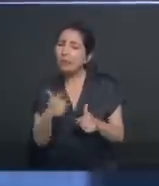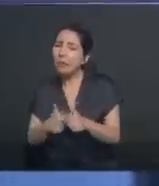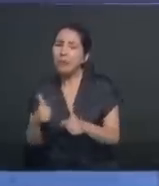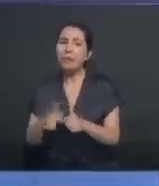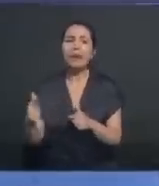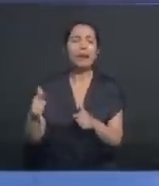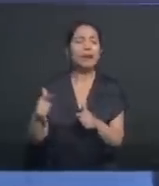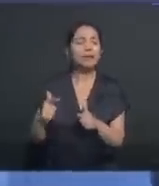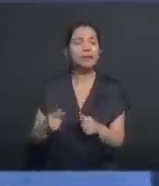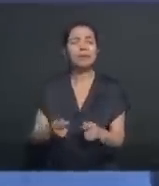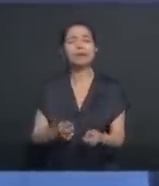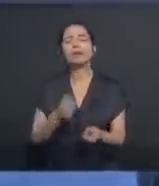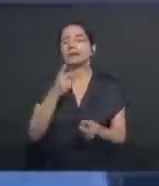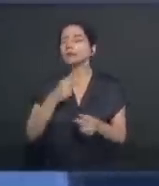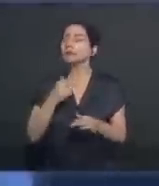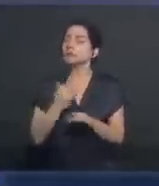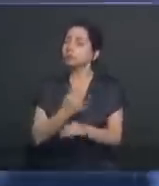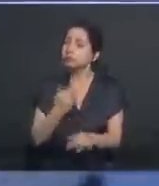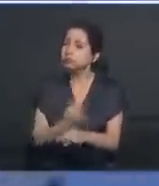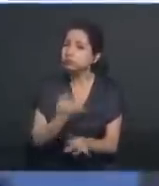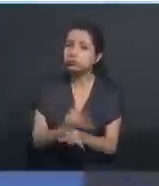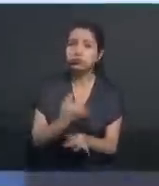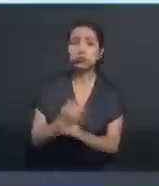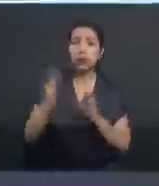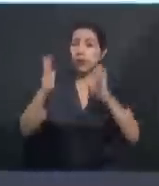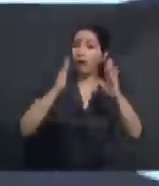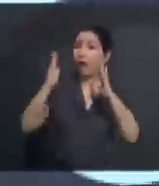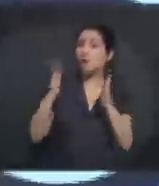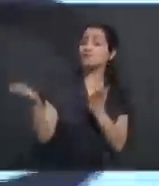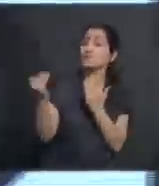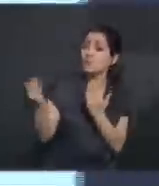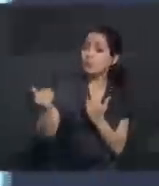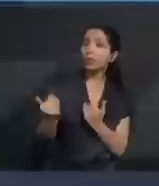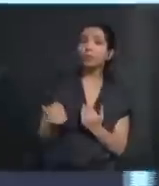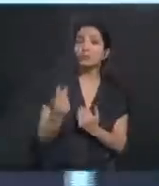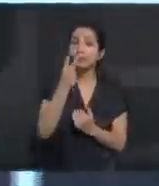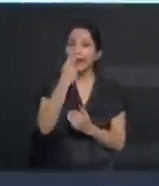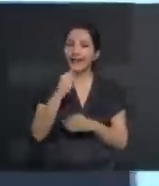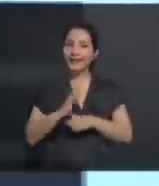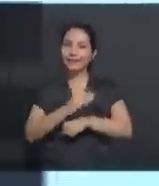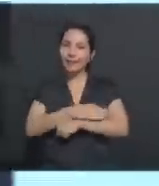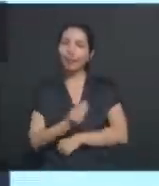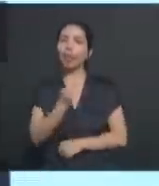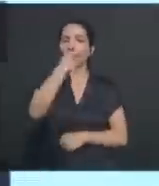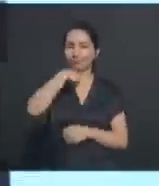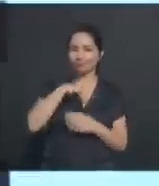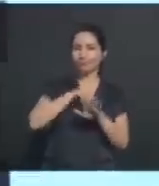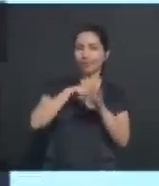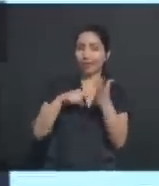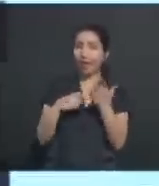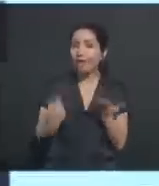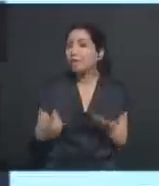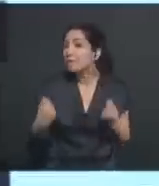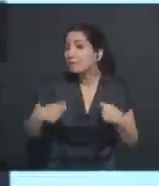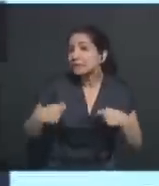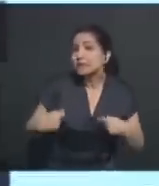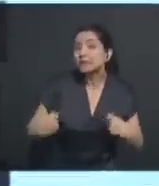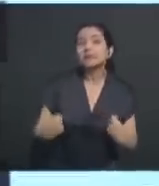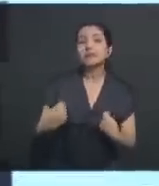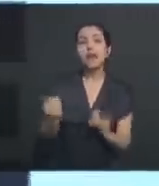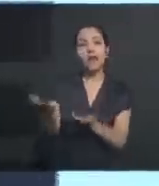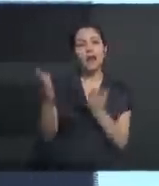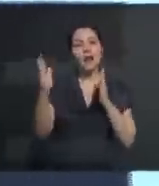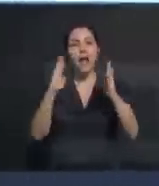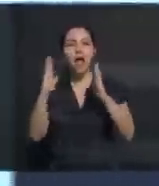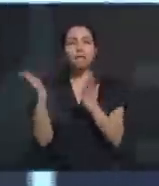que a gente tem que aguentar a paulada. É na juventude que você tem que engolir afronta. É na juventude que você tem que falar assim: eu estou sem dinheiro mesmo. É